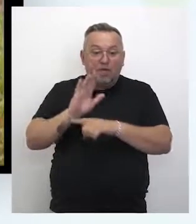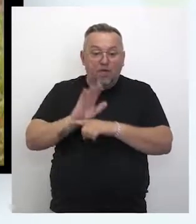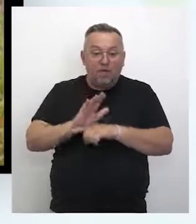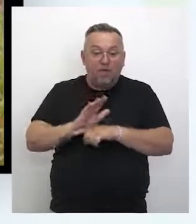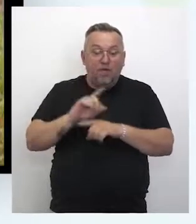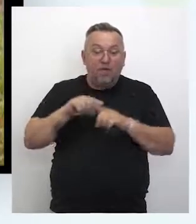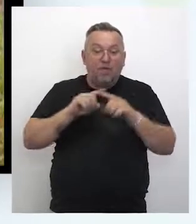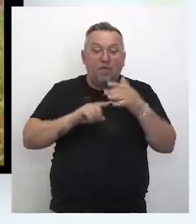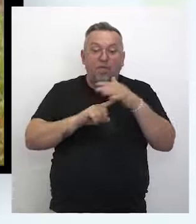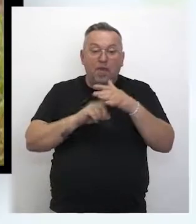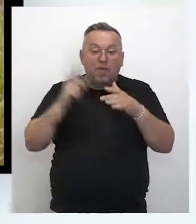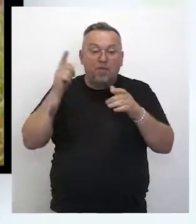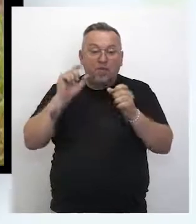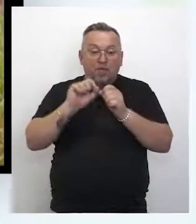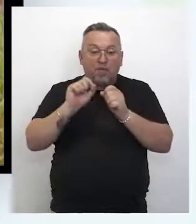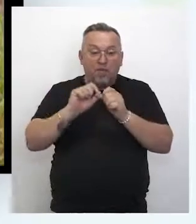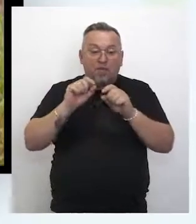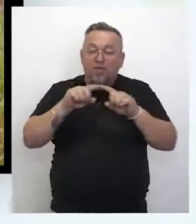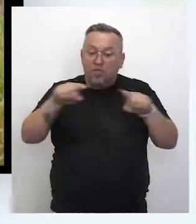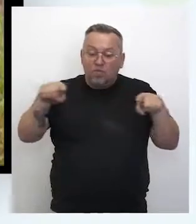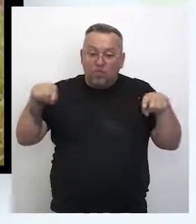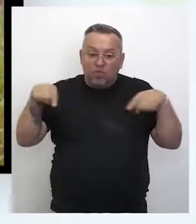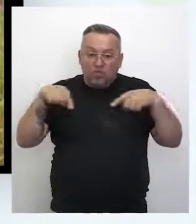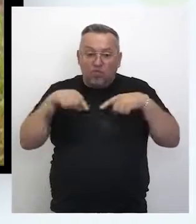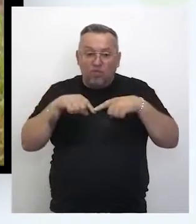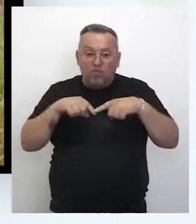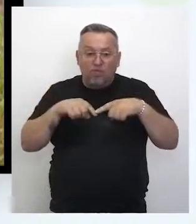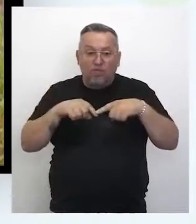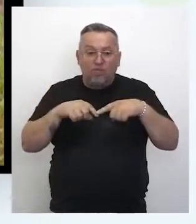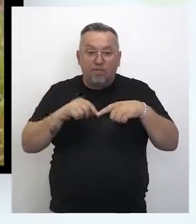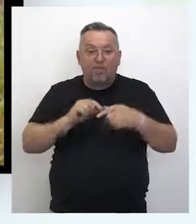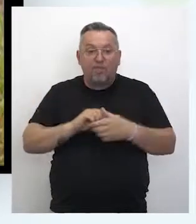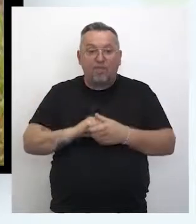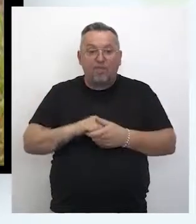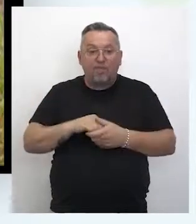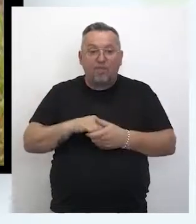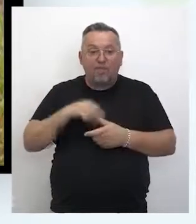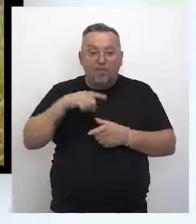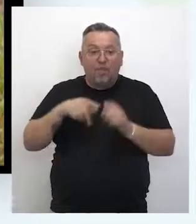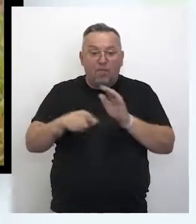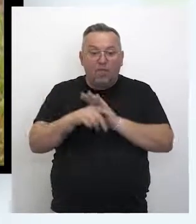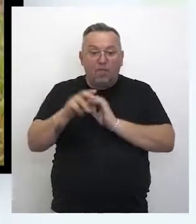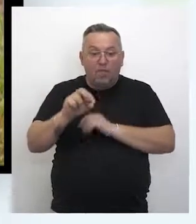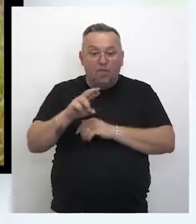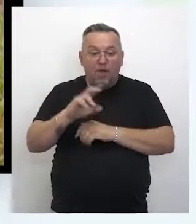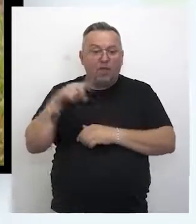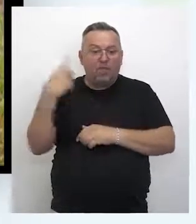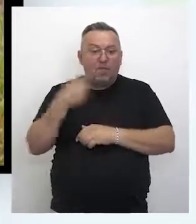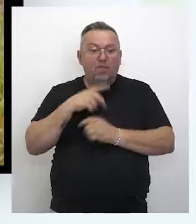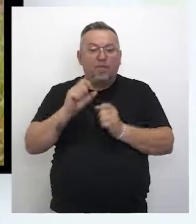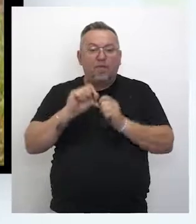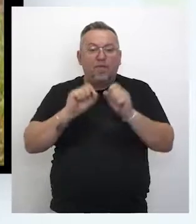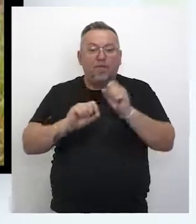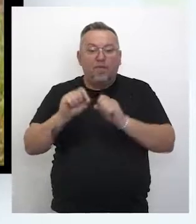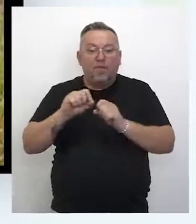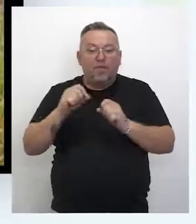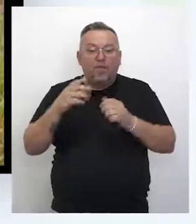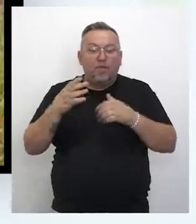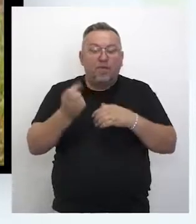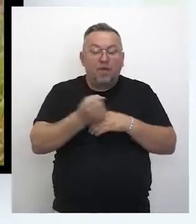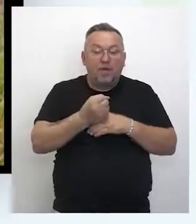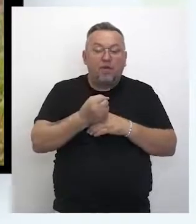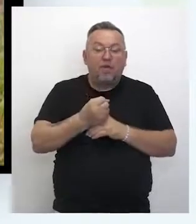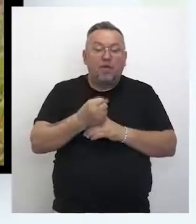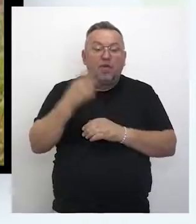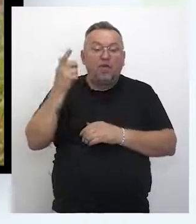para uma máquina para construir um pequeno tanque, uma barraginha de barro mesmo para a gente, para estar retendo a água no solo,